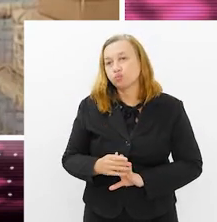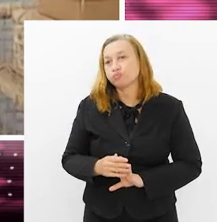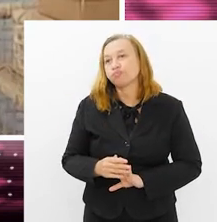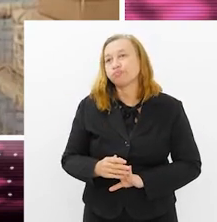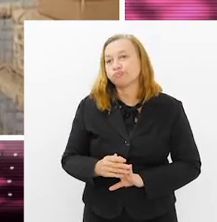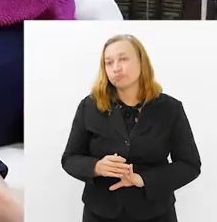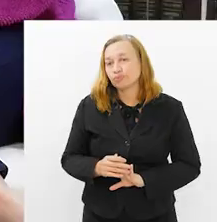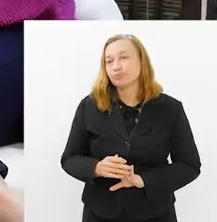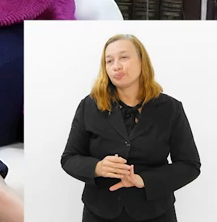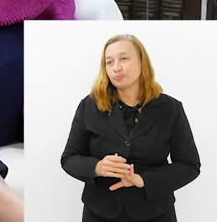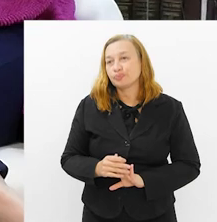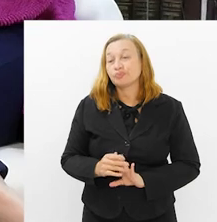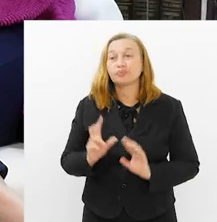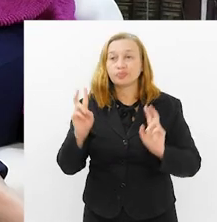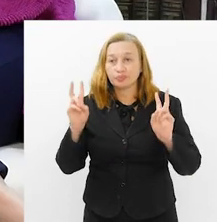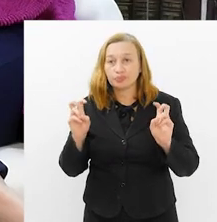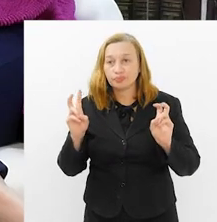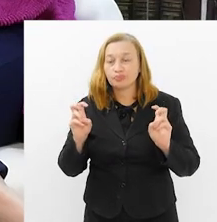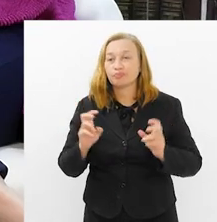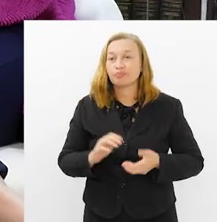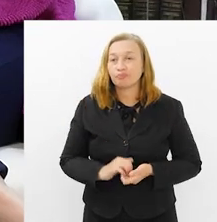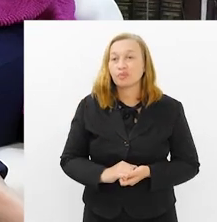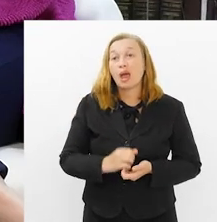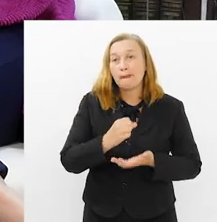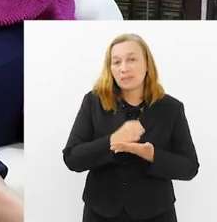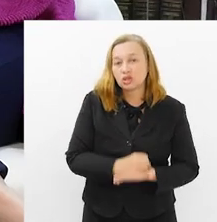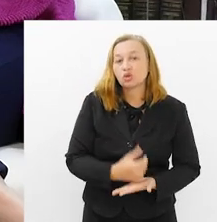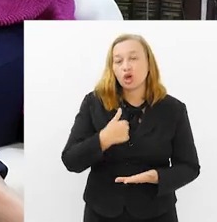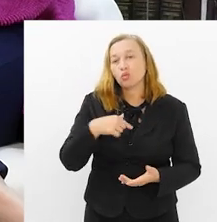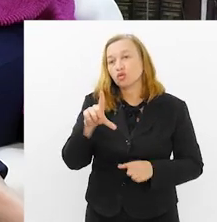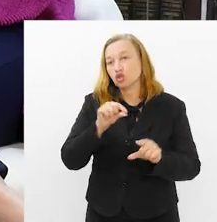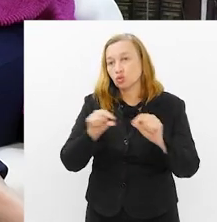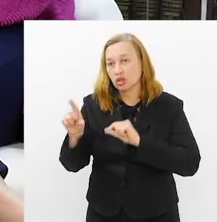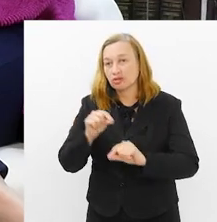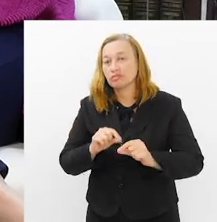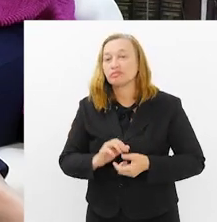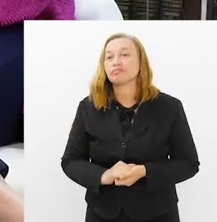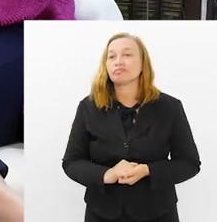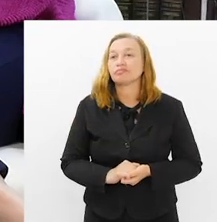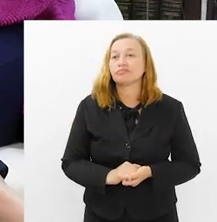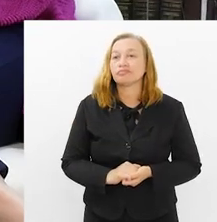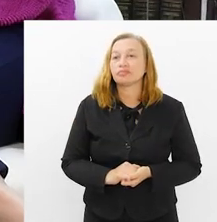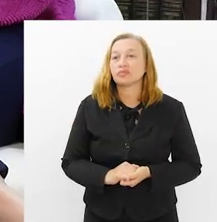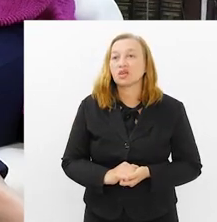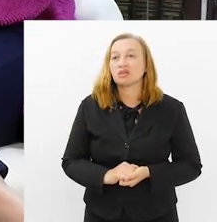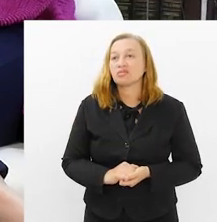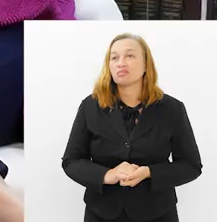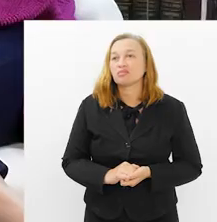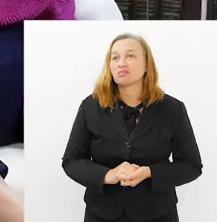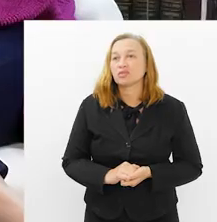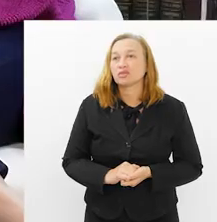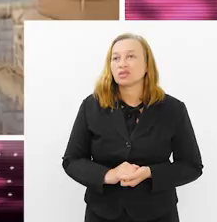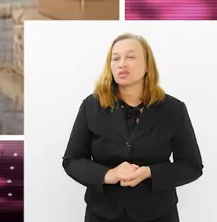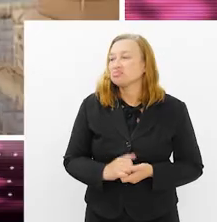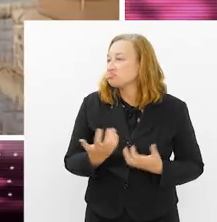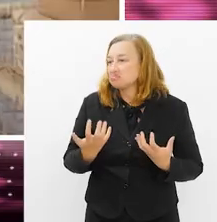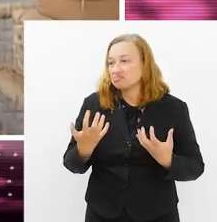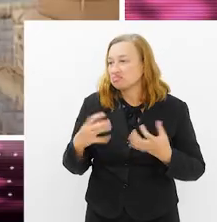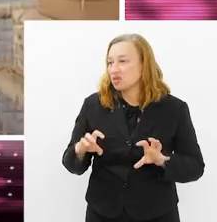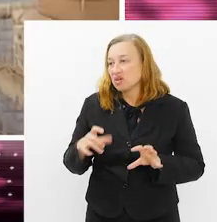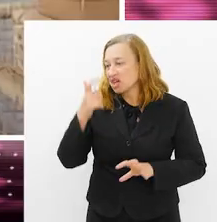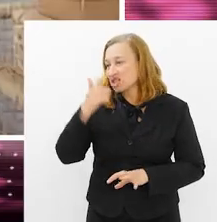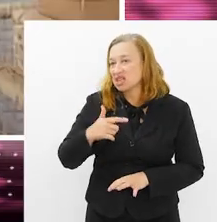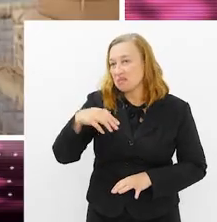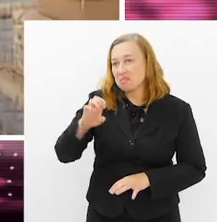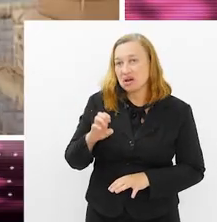para mim, e a liberdade é a principal questão, assim, que pesou quando eu fui decidir, né, de